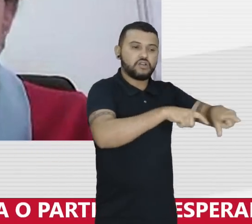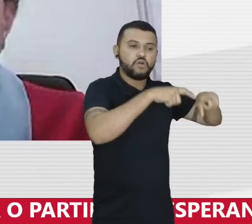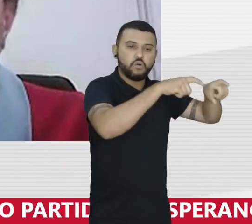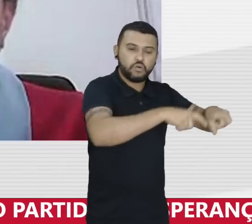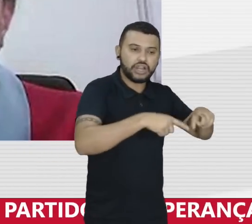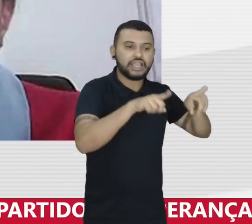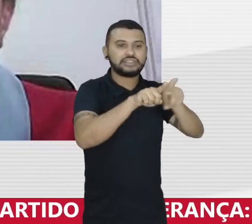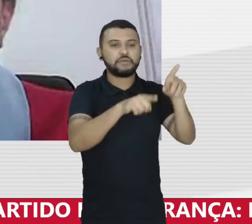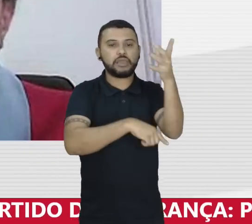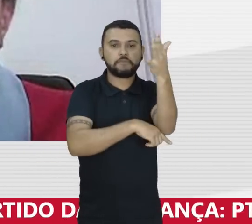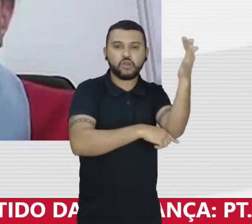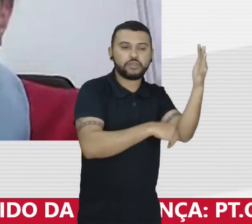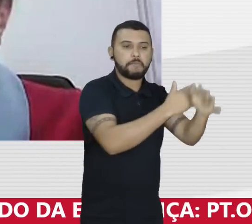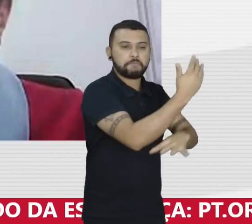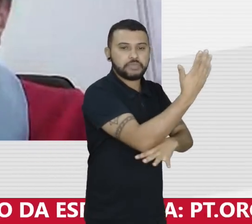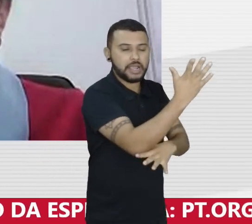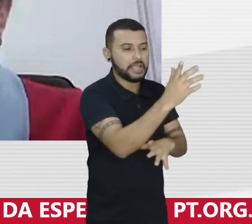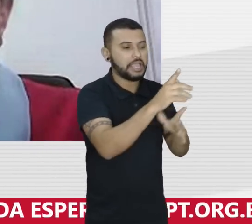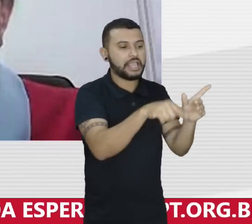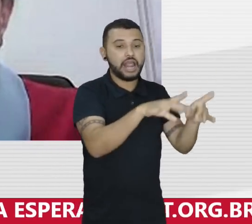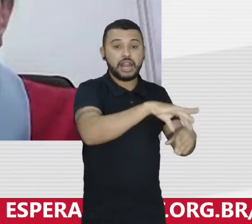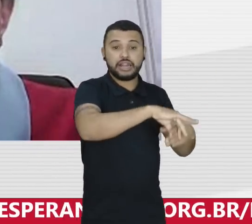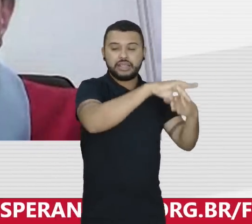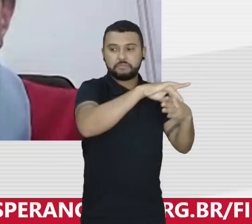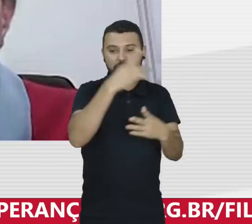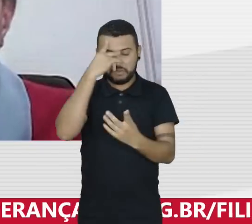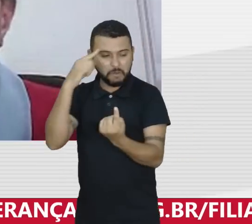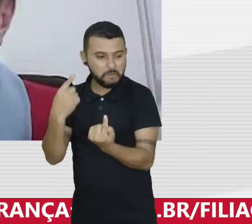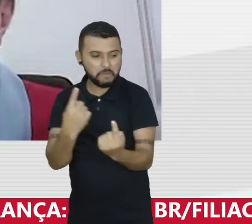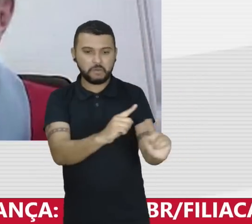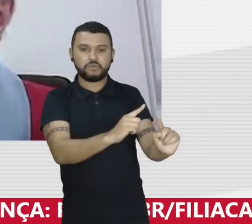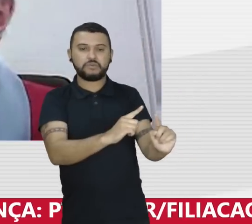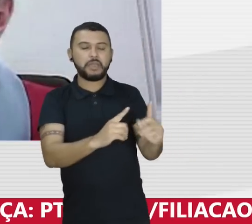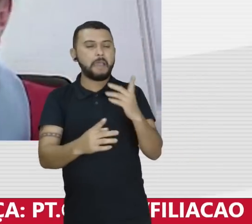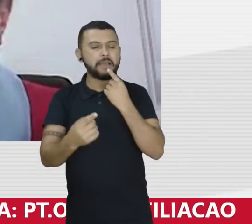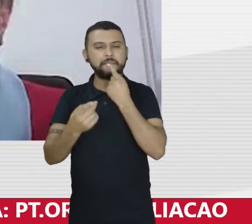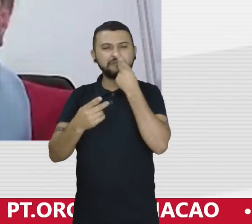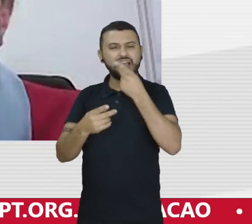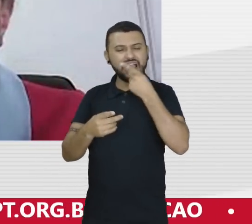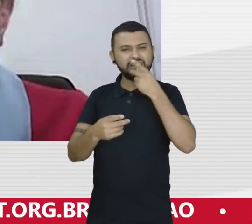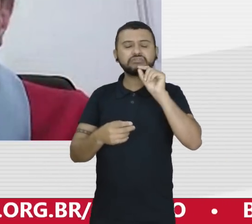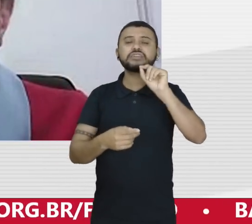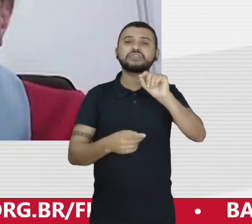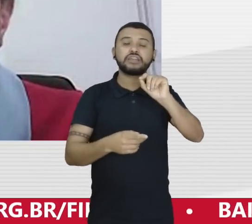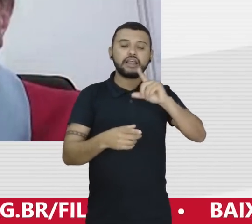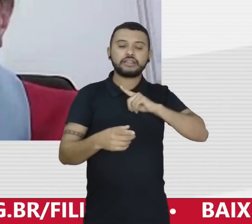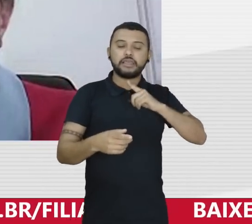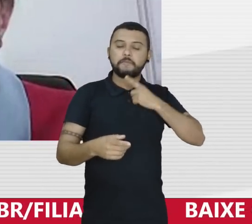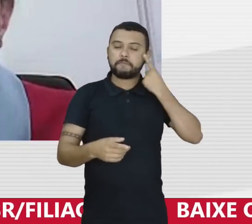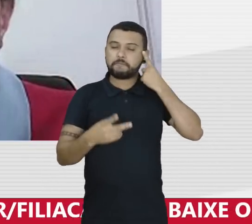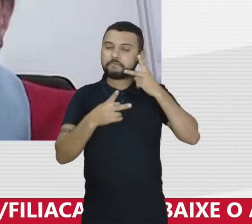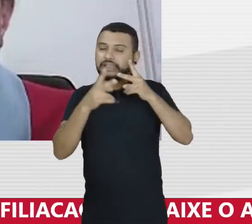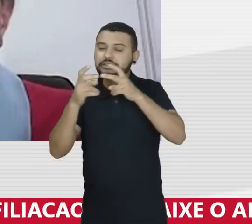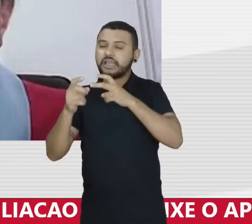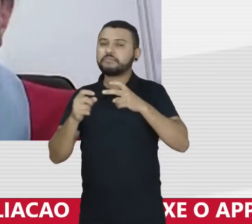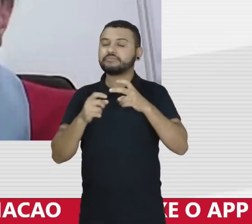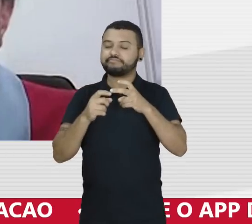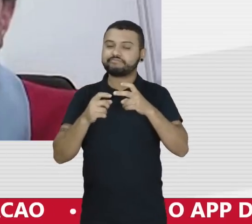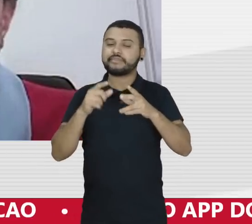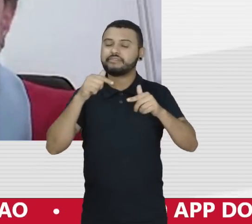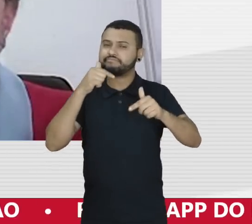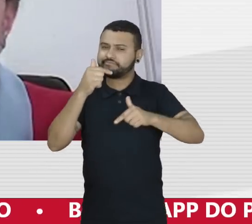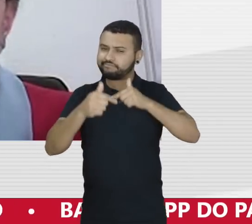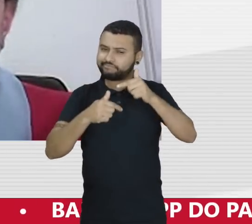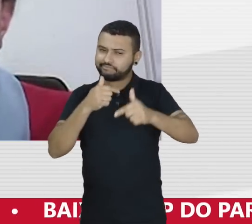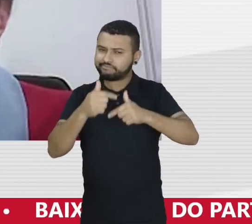lideranças ambientalistas. Então, é um discurso que tem uma conotação prática